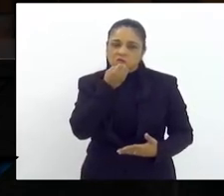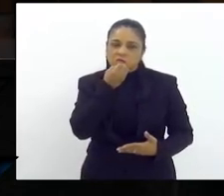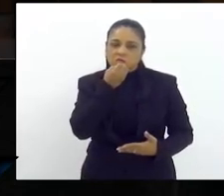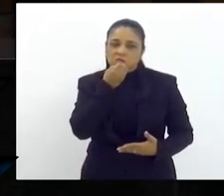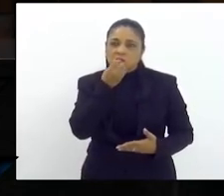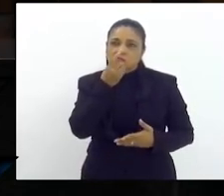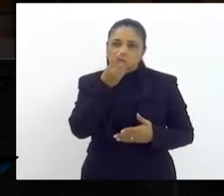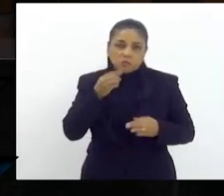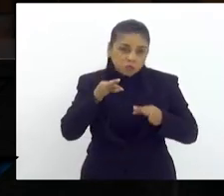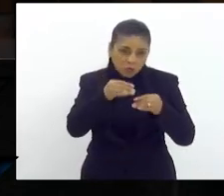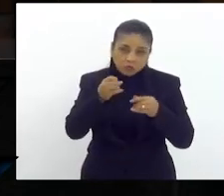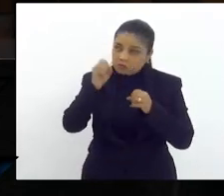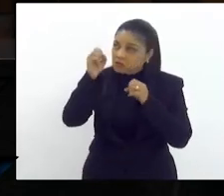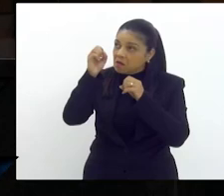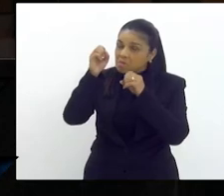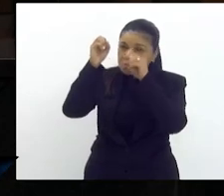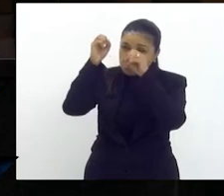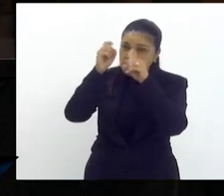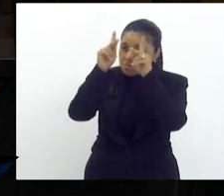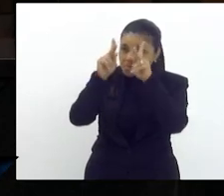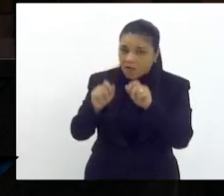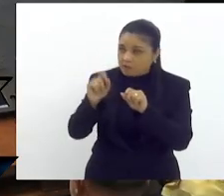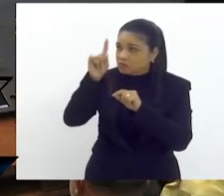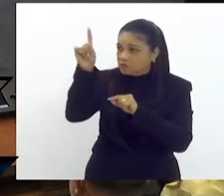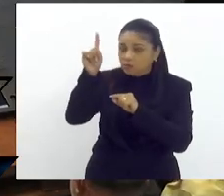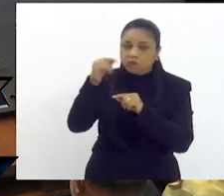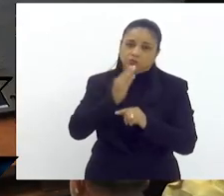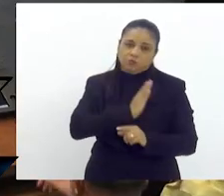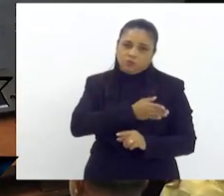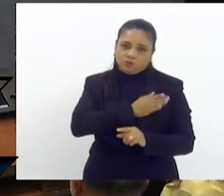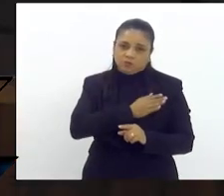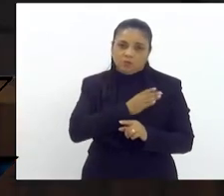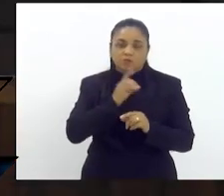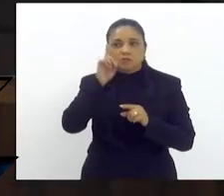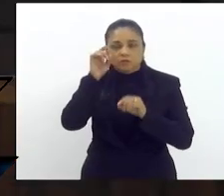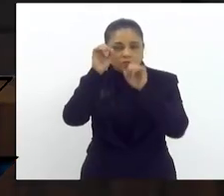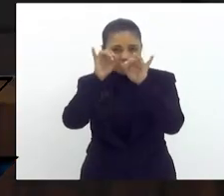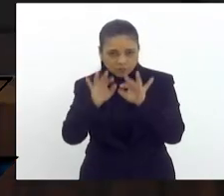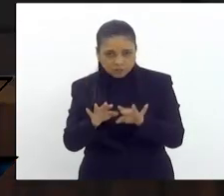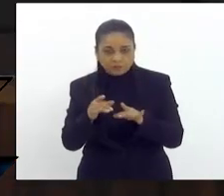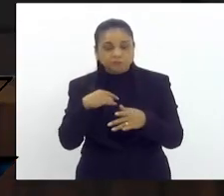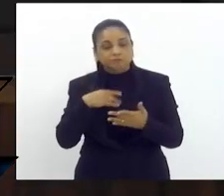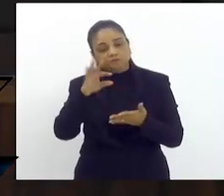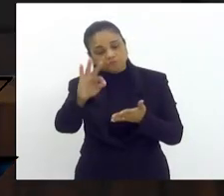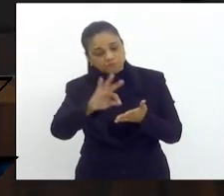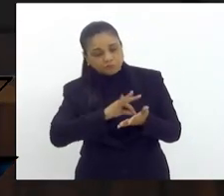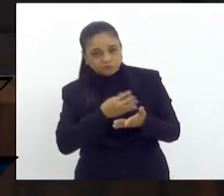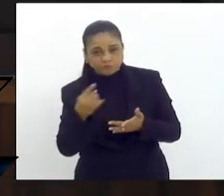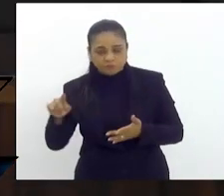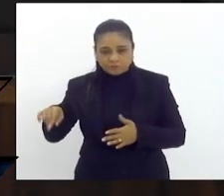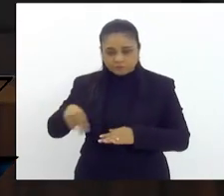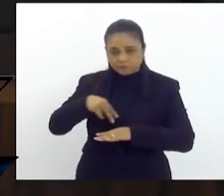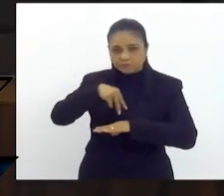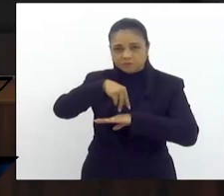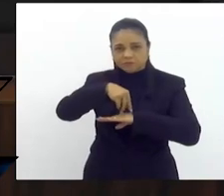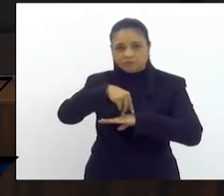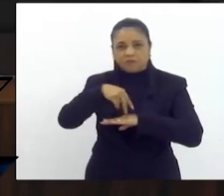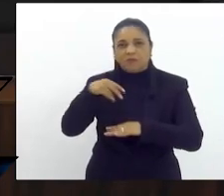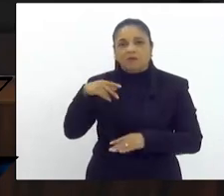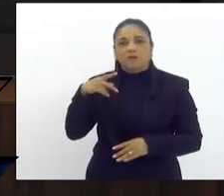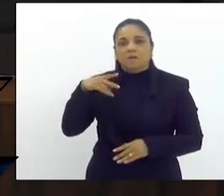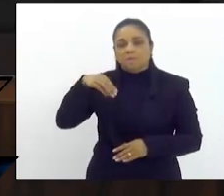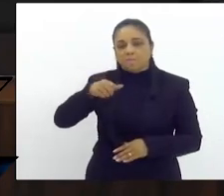paz de Deus em seus corações Deus abençoe a todos inscrito e o nome deputada Marina do